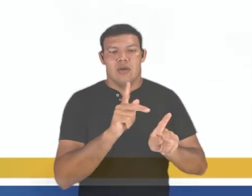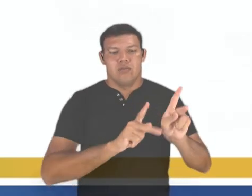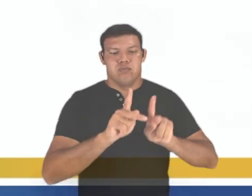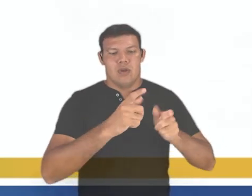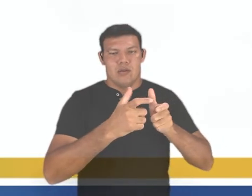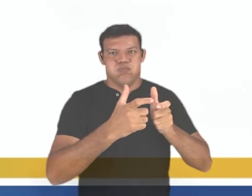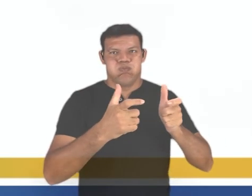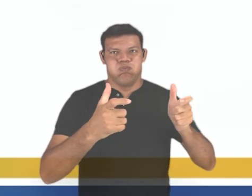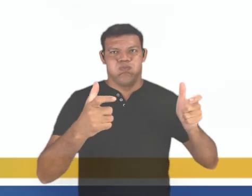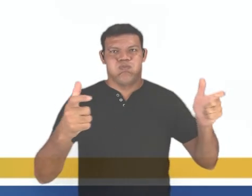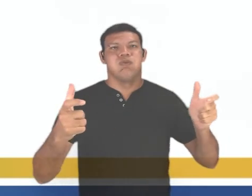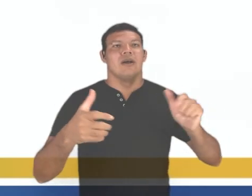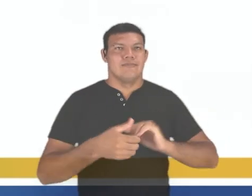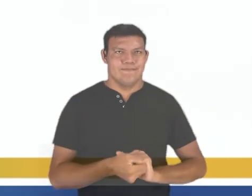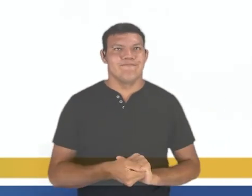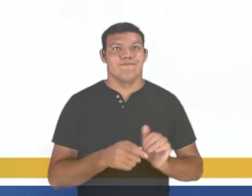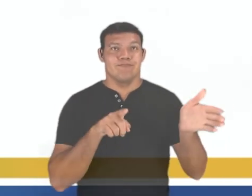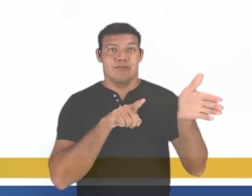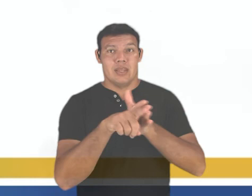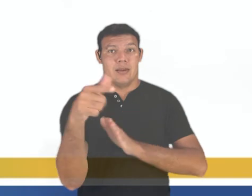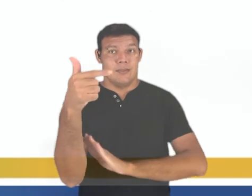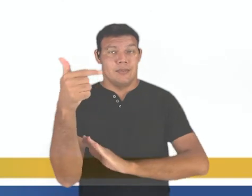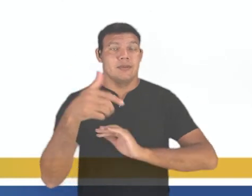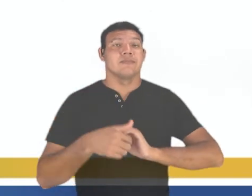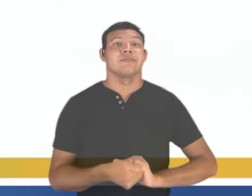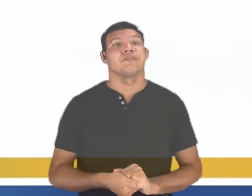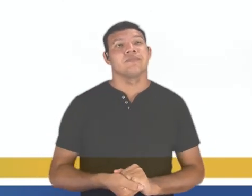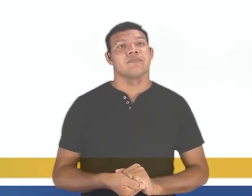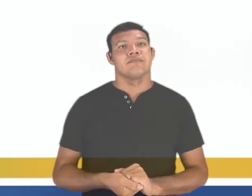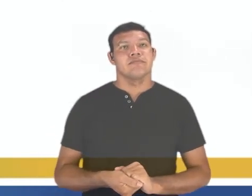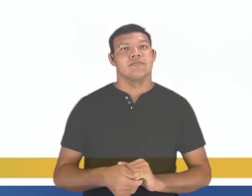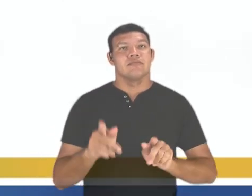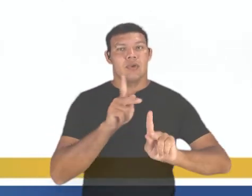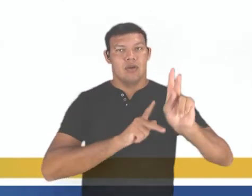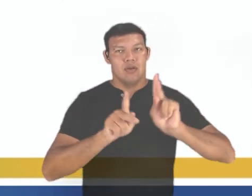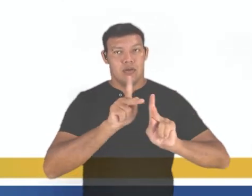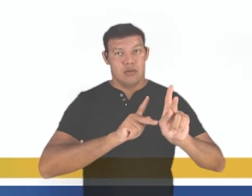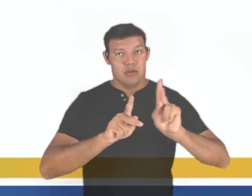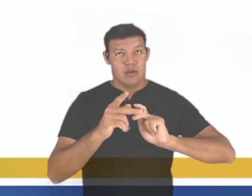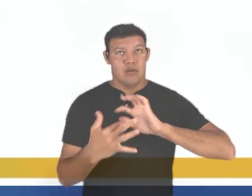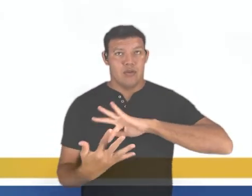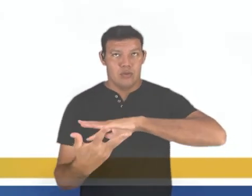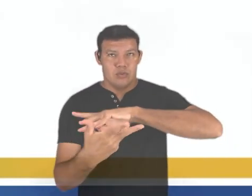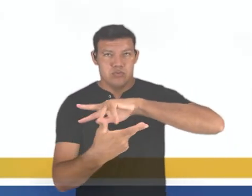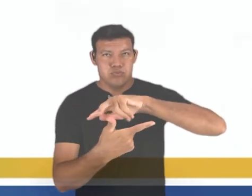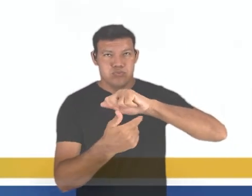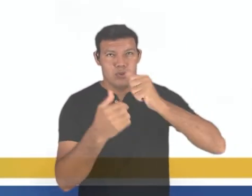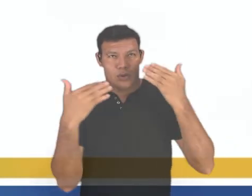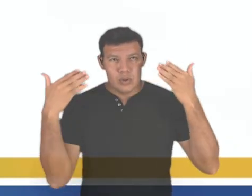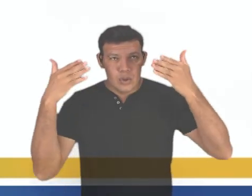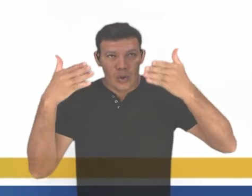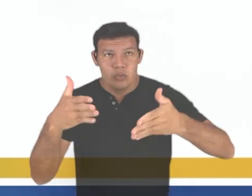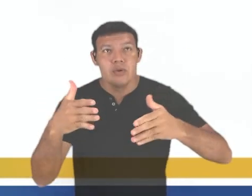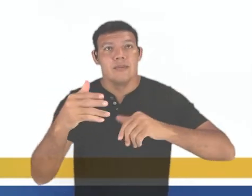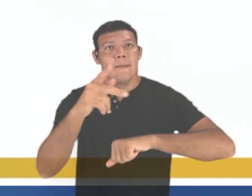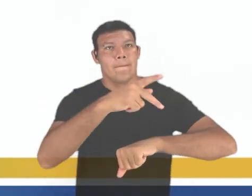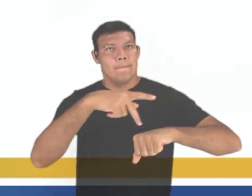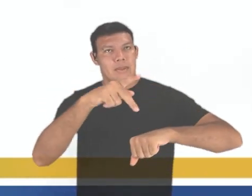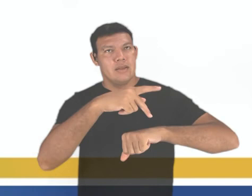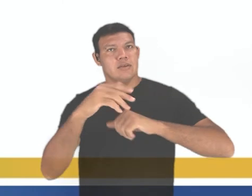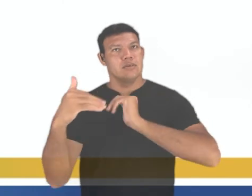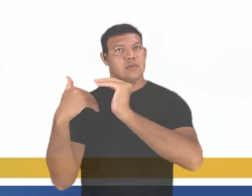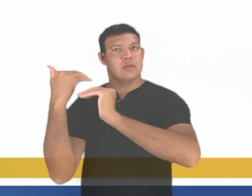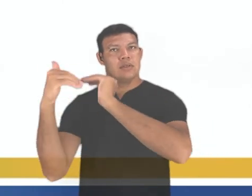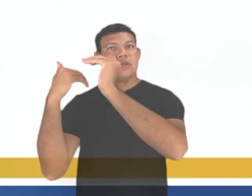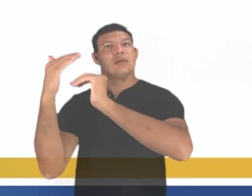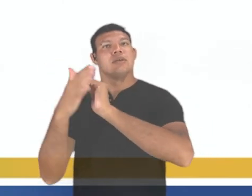a mortalidade. Segunda questão, sabe-se que a população mundial concentra-se principalmente nos países subdesenvolvidos,